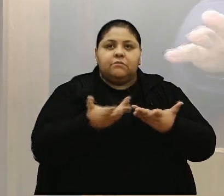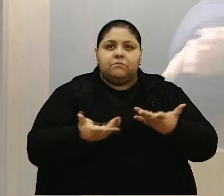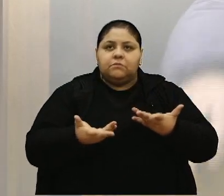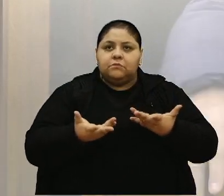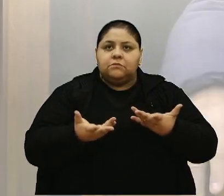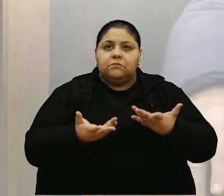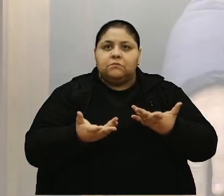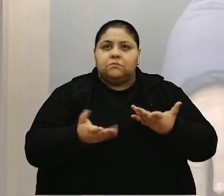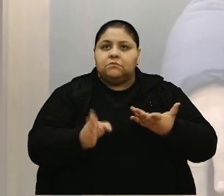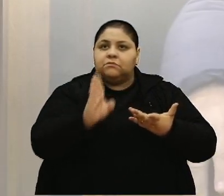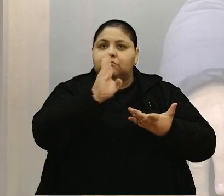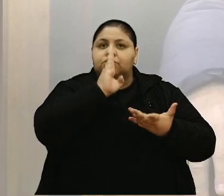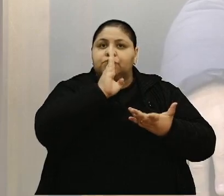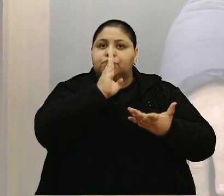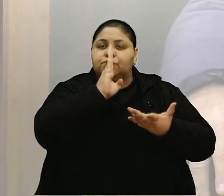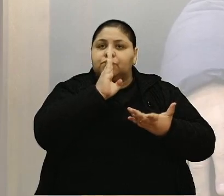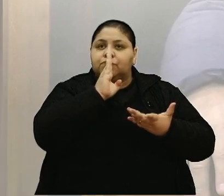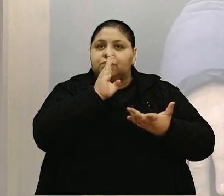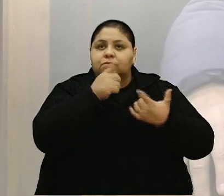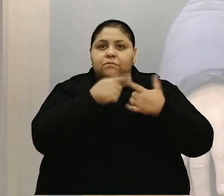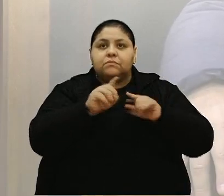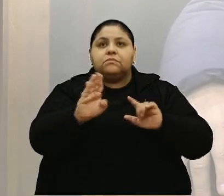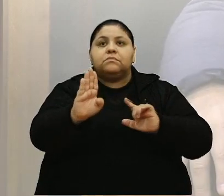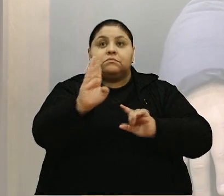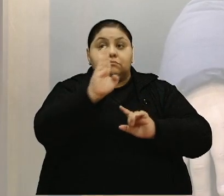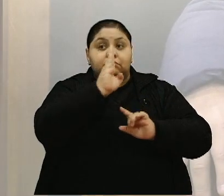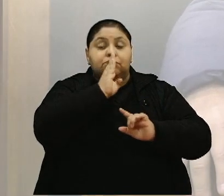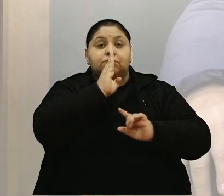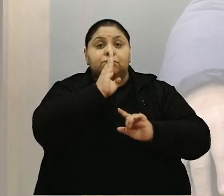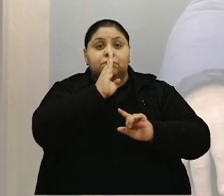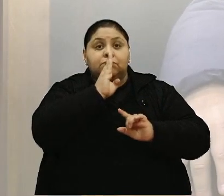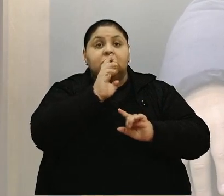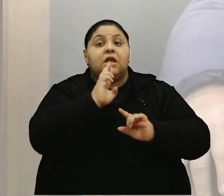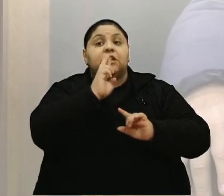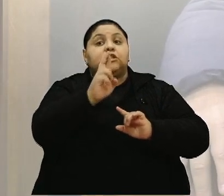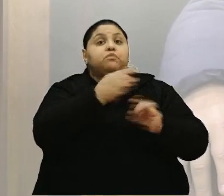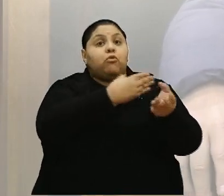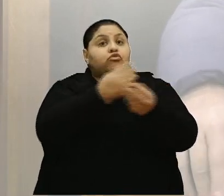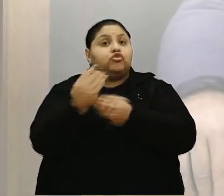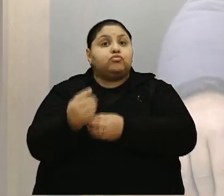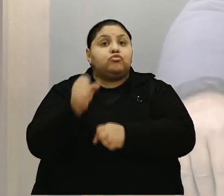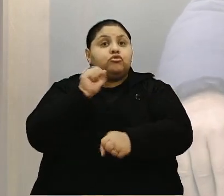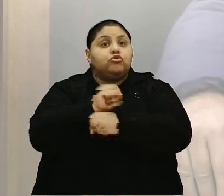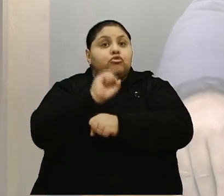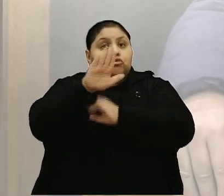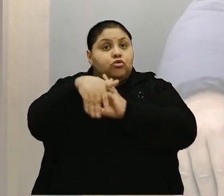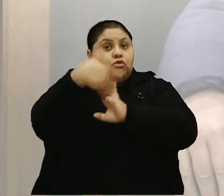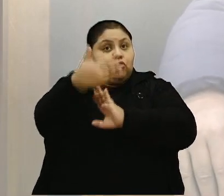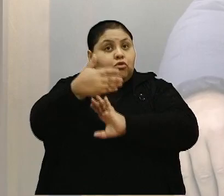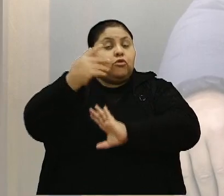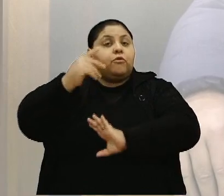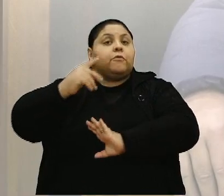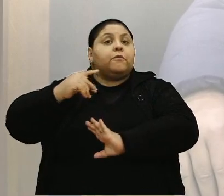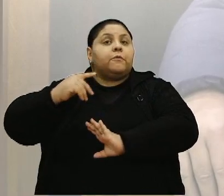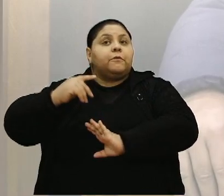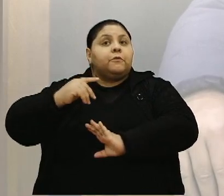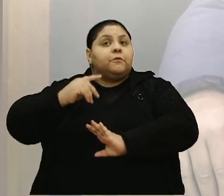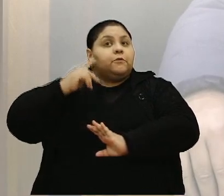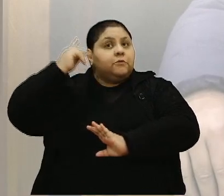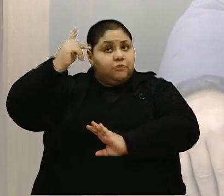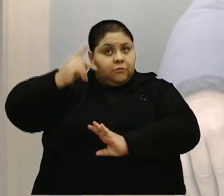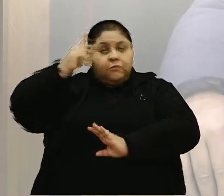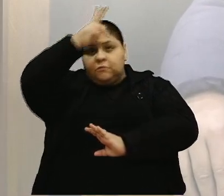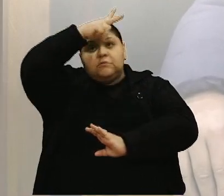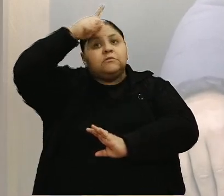É um silêncio, né? Mas esse silêncio grita bastante. Eu espero que o próximo prefeito ou prefeita sejam